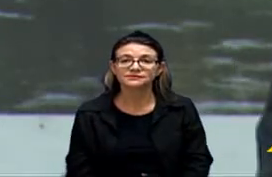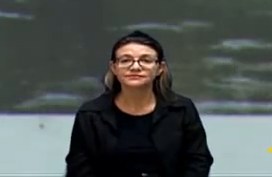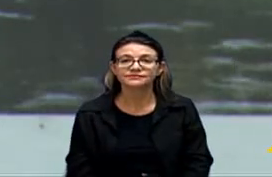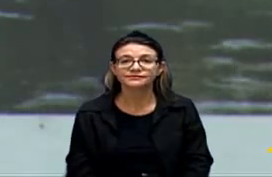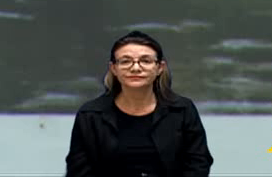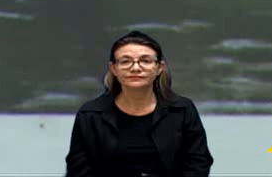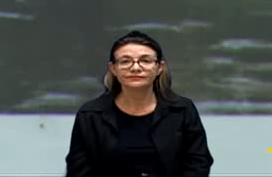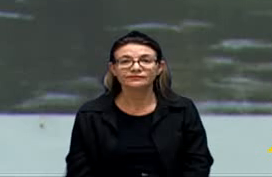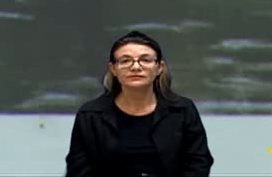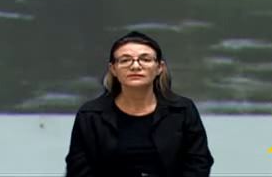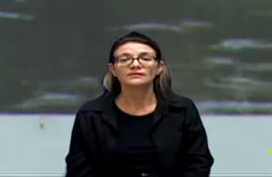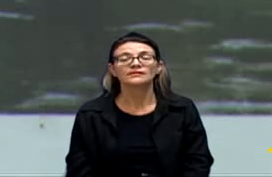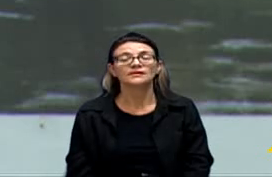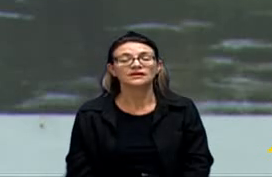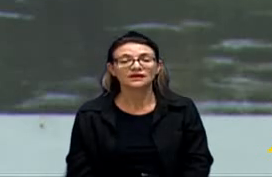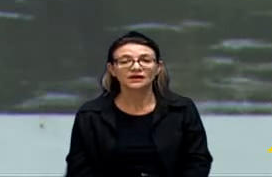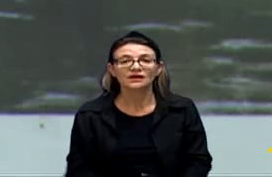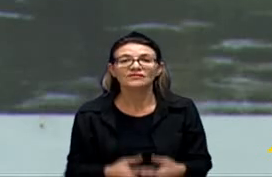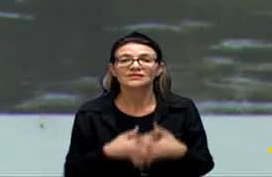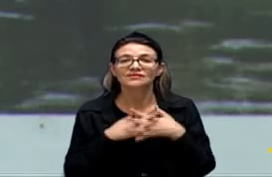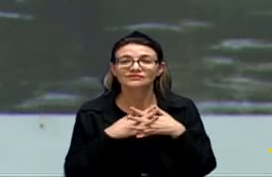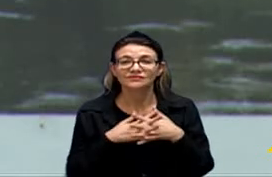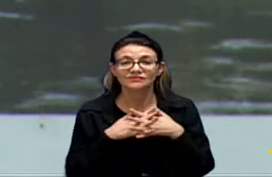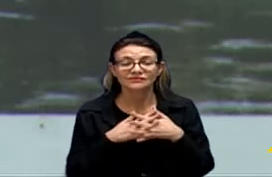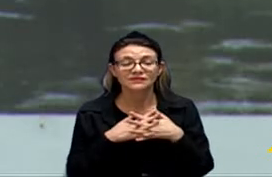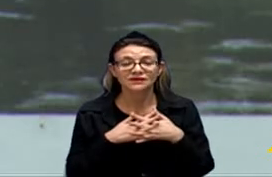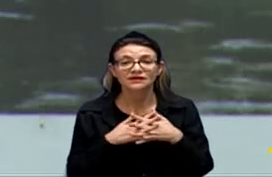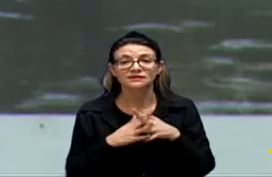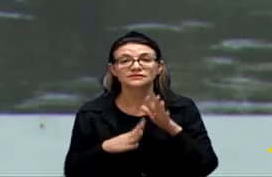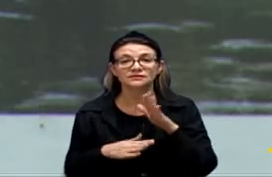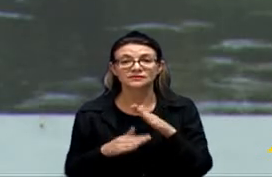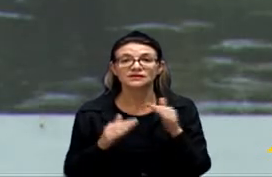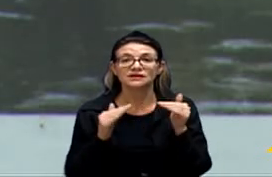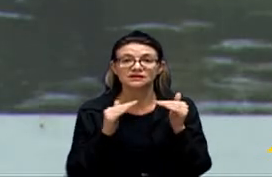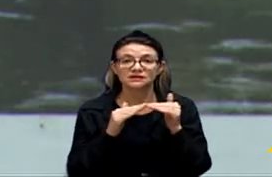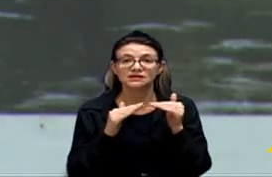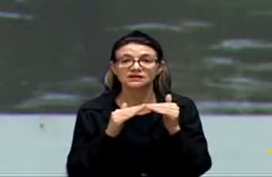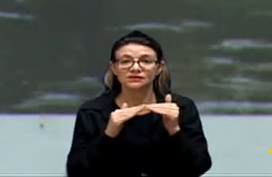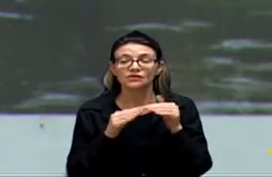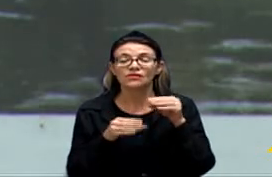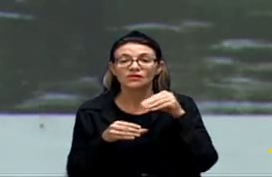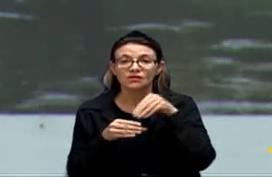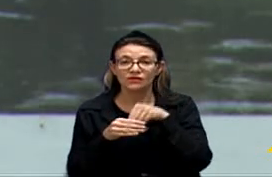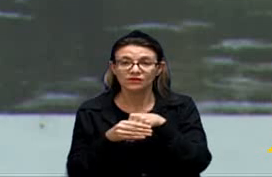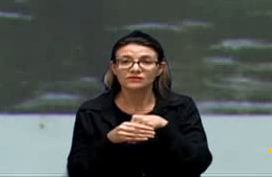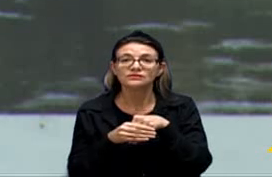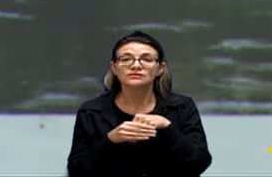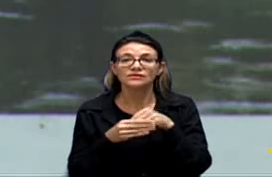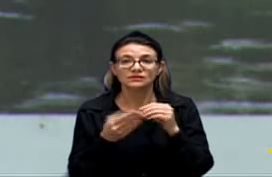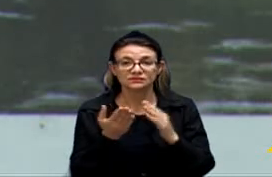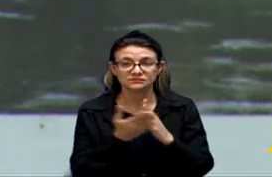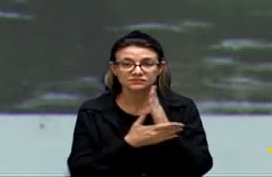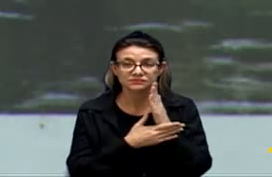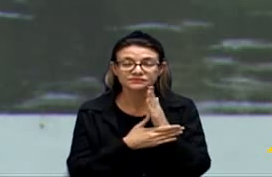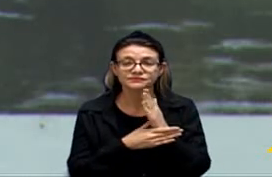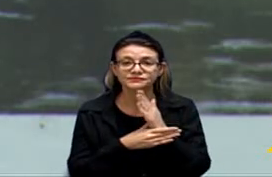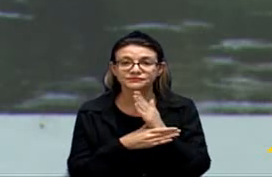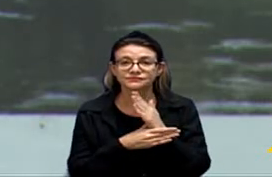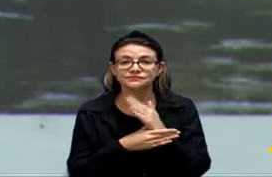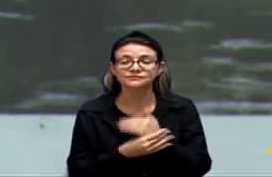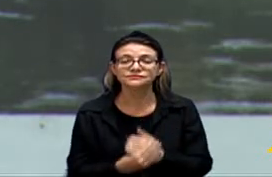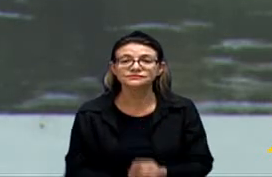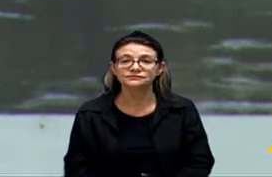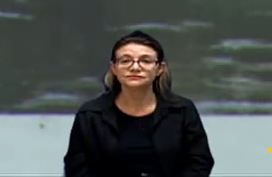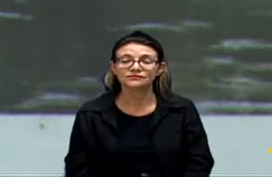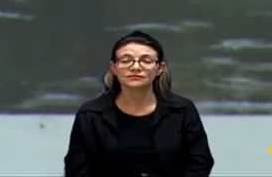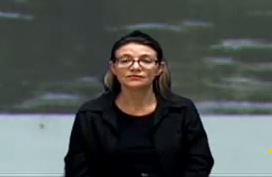é delicado é problemático Eu voto favorável a esse projeto mas eu sei que ele na prática não vai resolver Por quê você eu torno a dizer aqui para eu